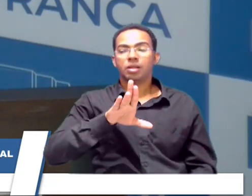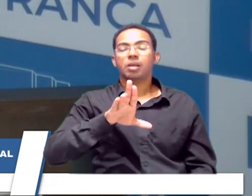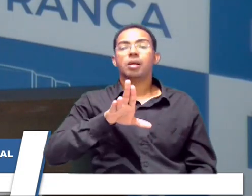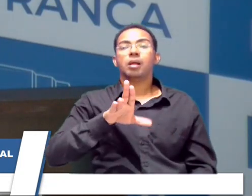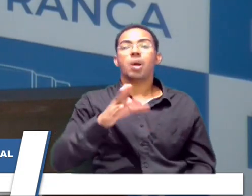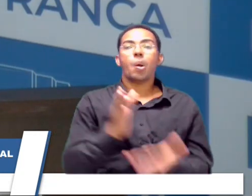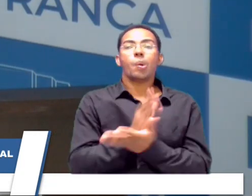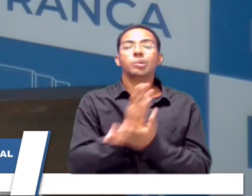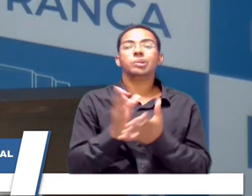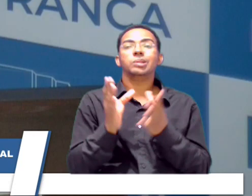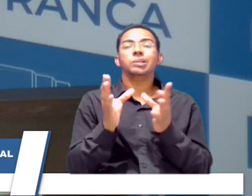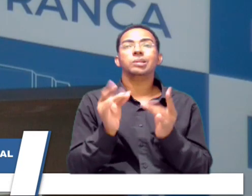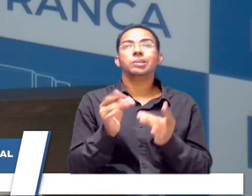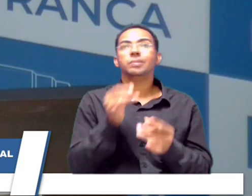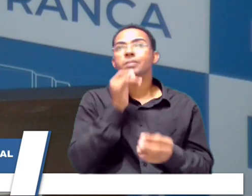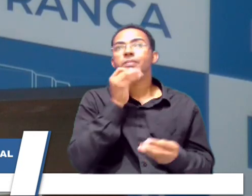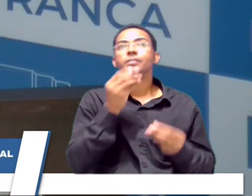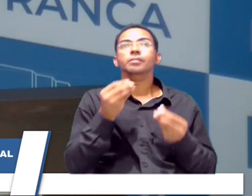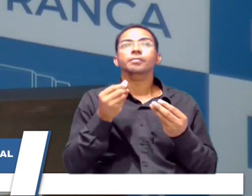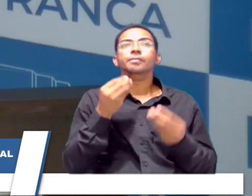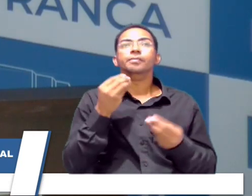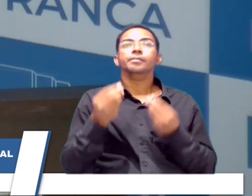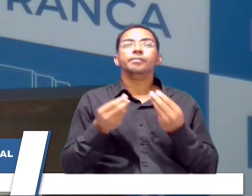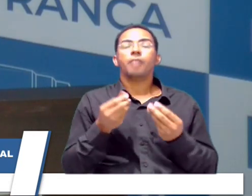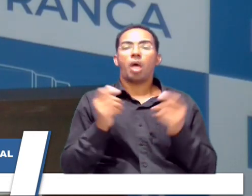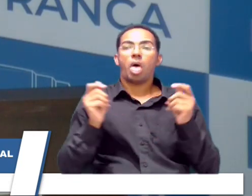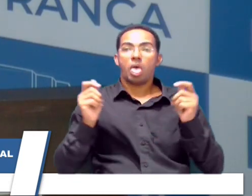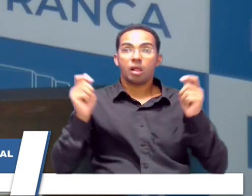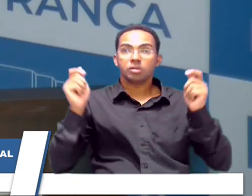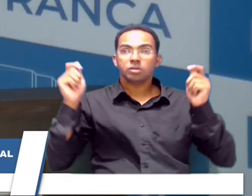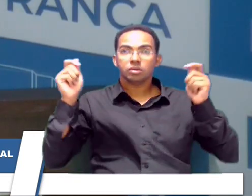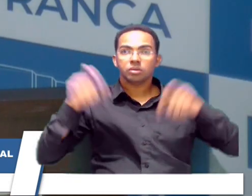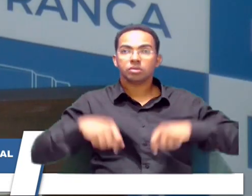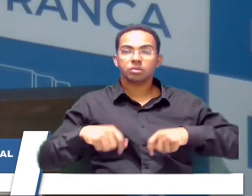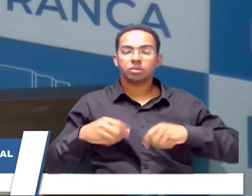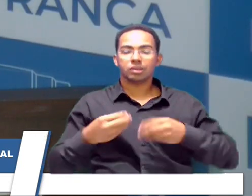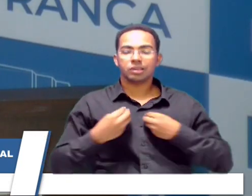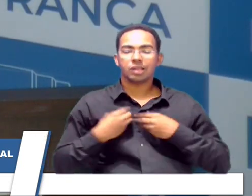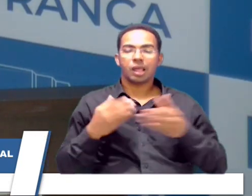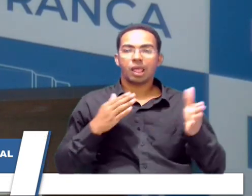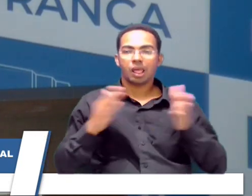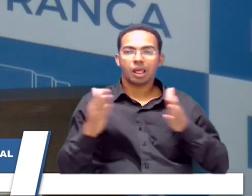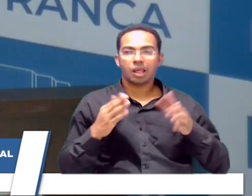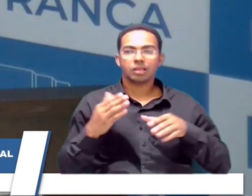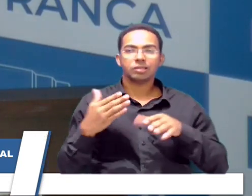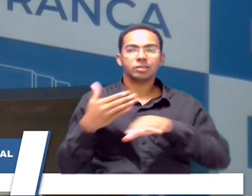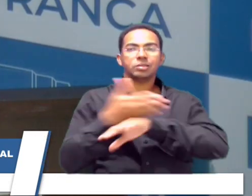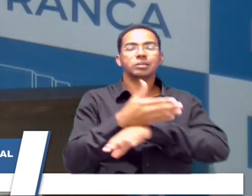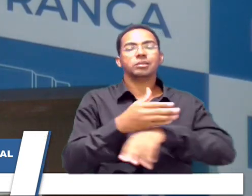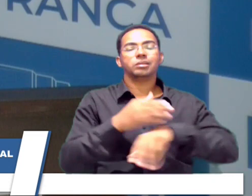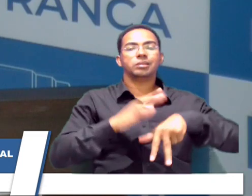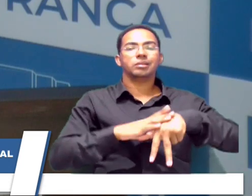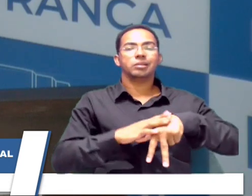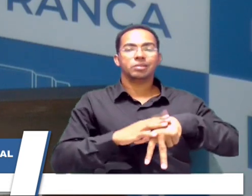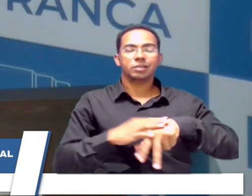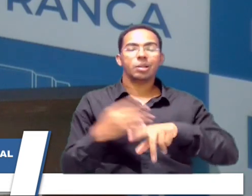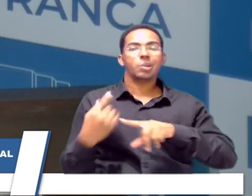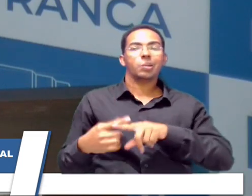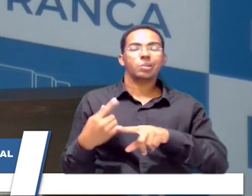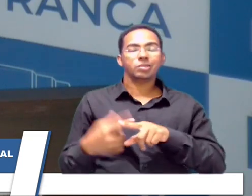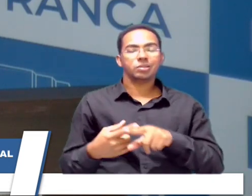falo assim, ela dá a possibilidade que a gente acesse aquele paciente, porque